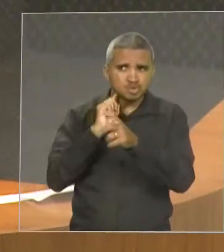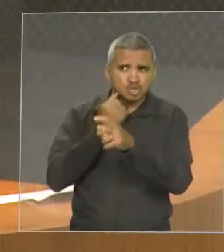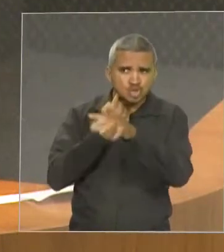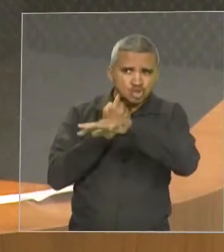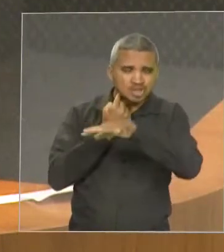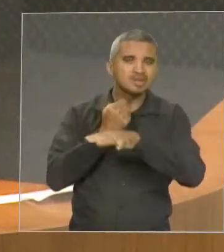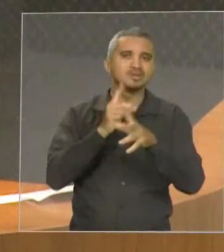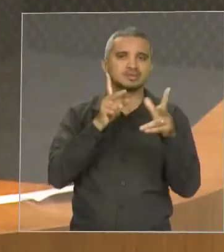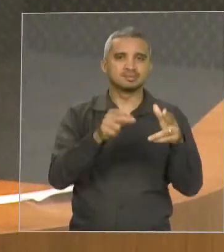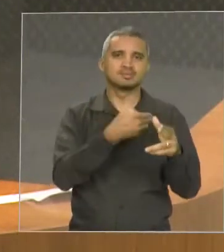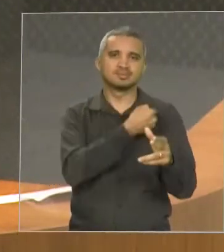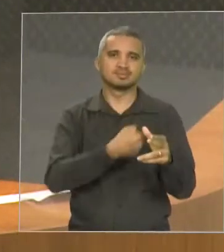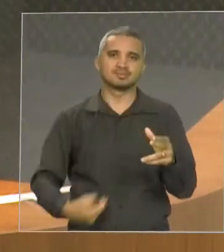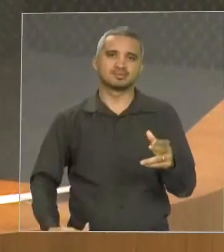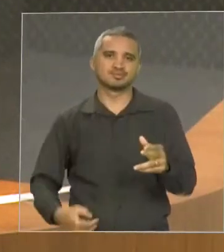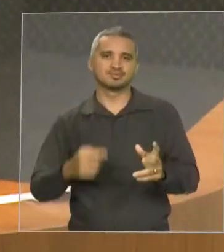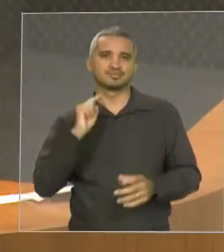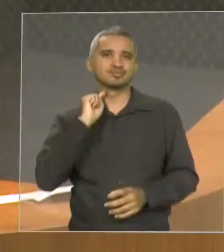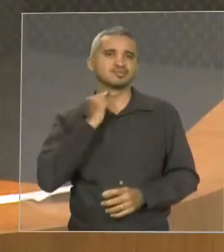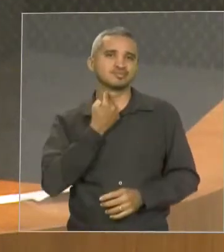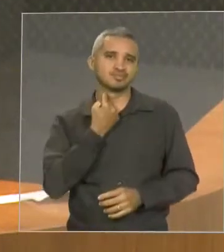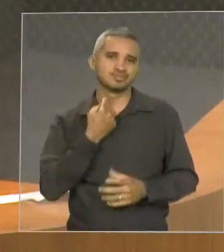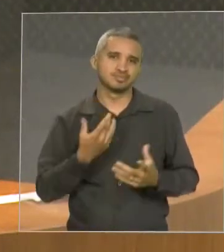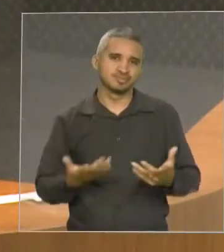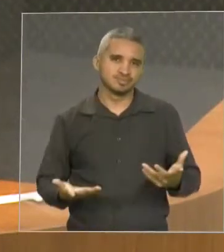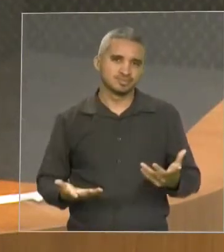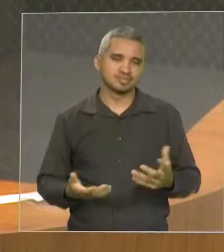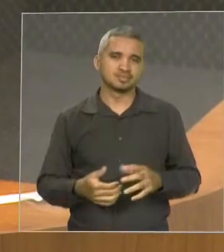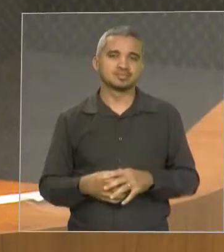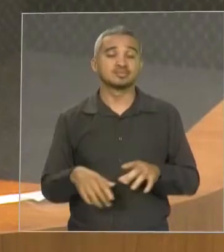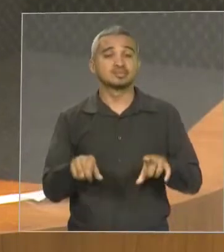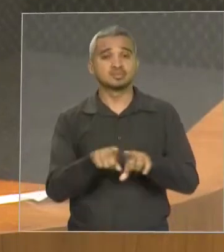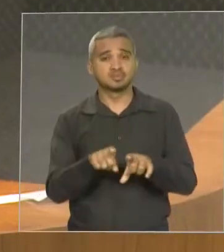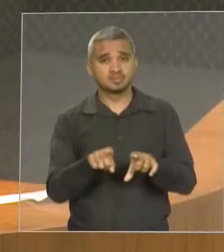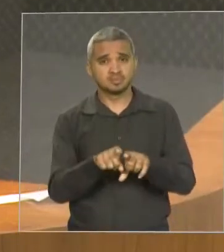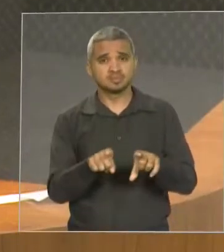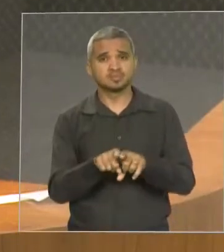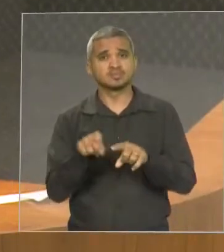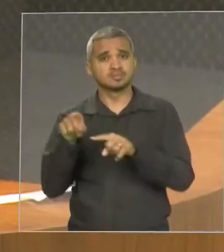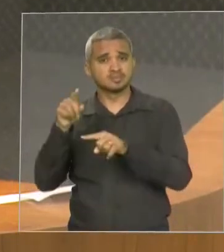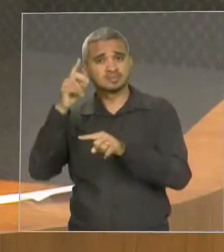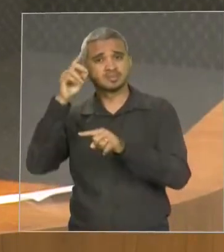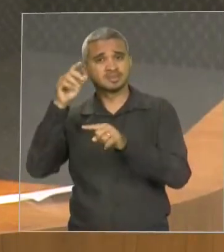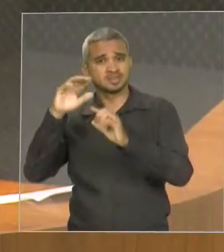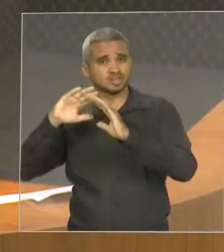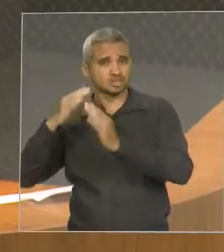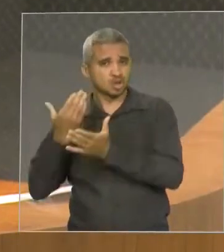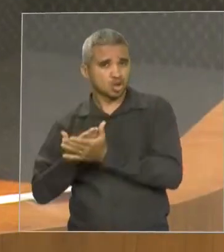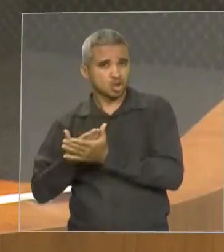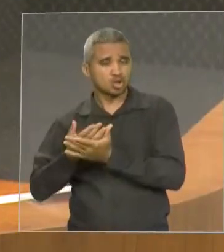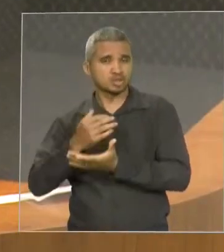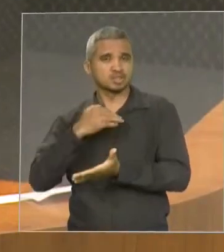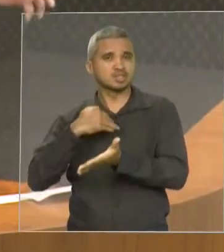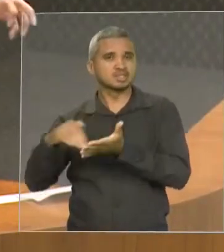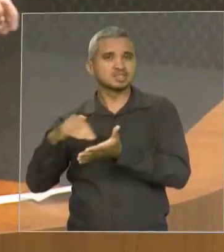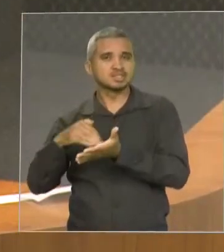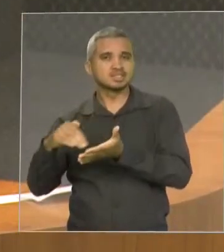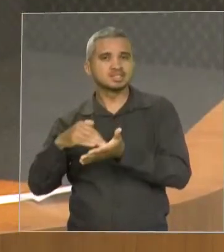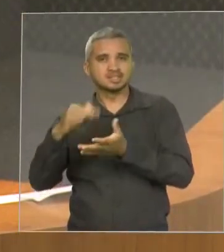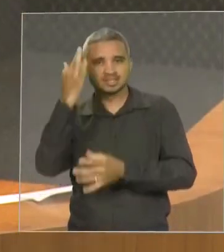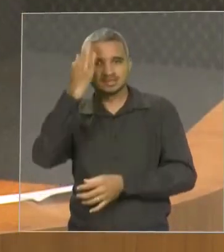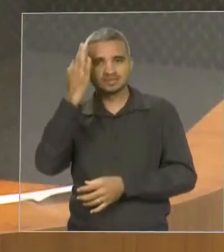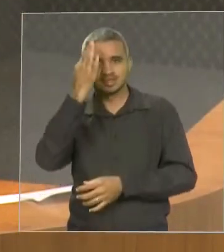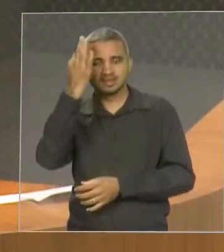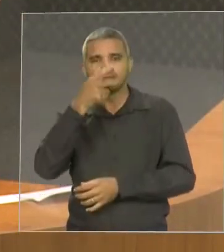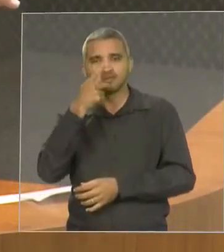questão, deputada Valéria Macedo, da escola, que o secretário Felipe Camarão jogou a culpa nos pais, ou seja,